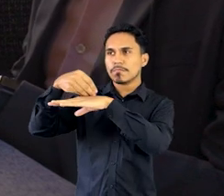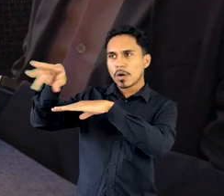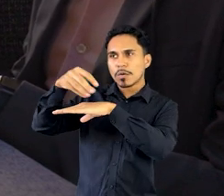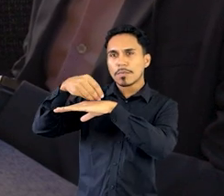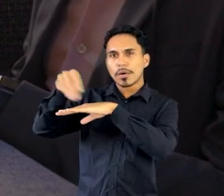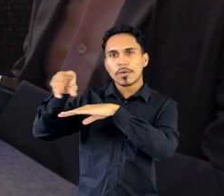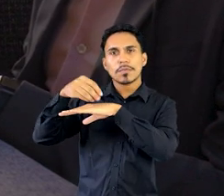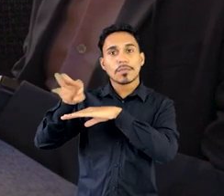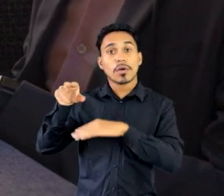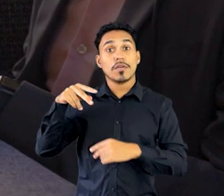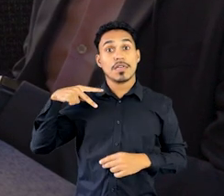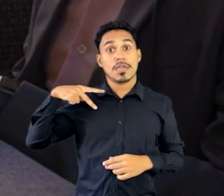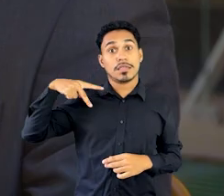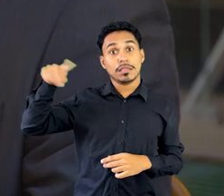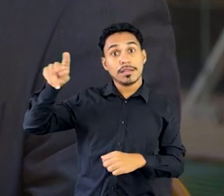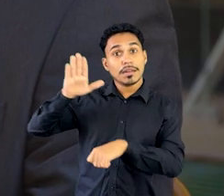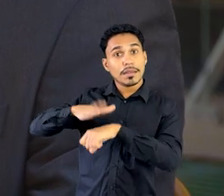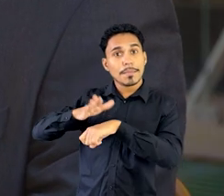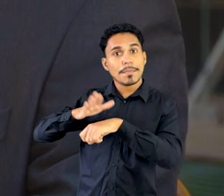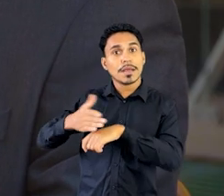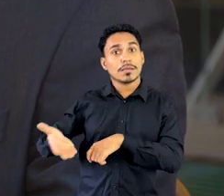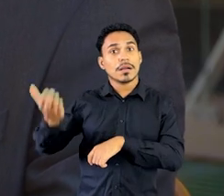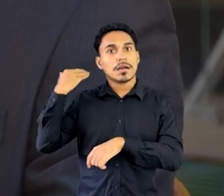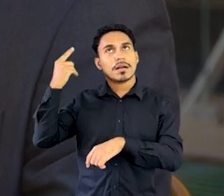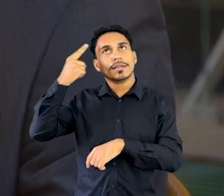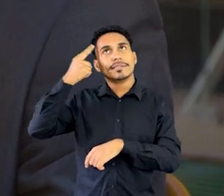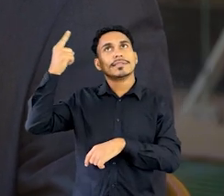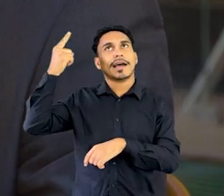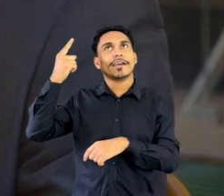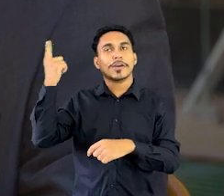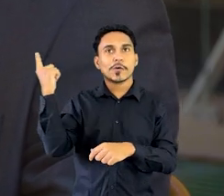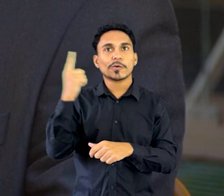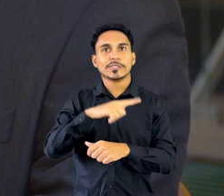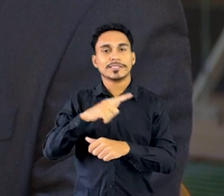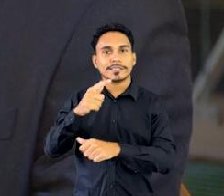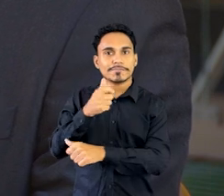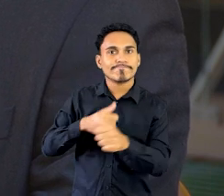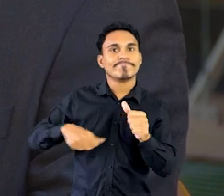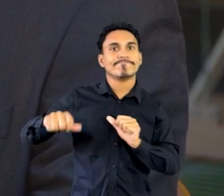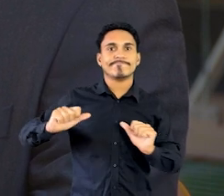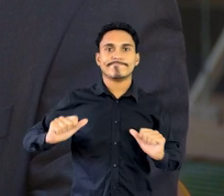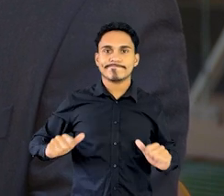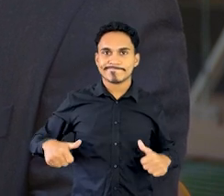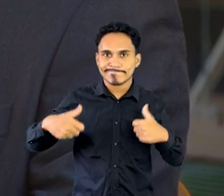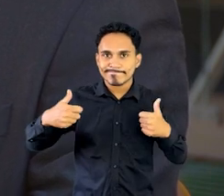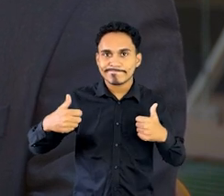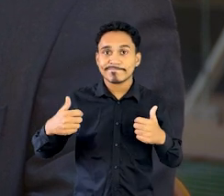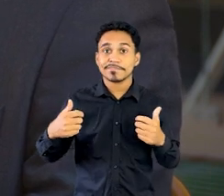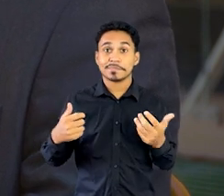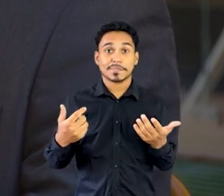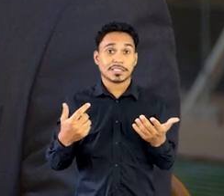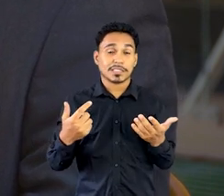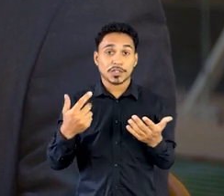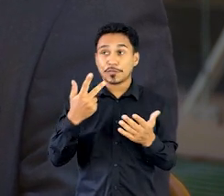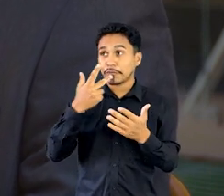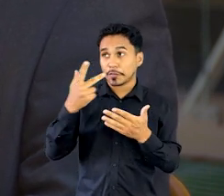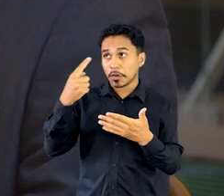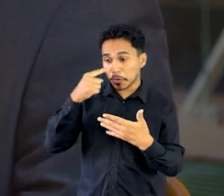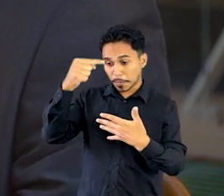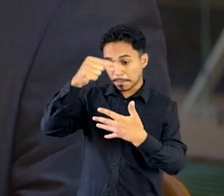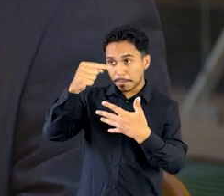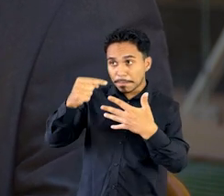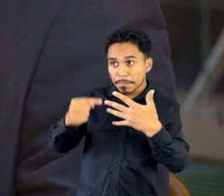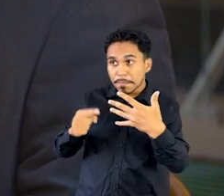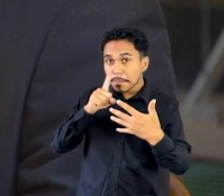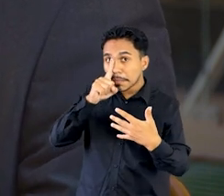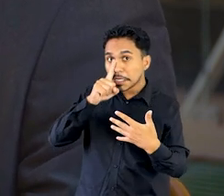filtro para que algumas vezes emites que eles mesmos já tiveram a gente possa reforçar e dizer então reitores tá vendo isso